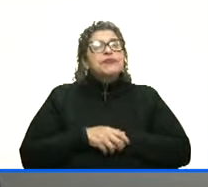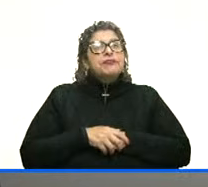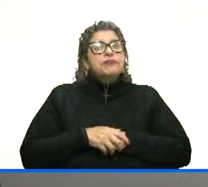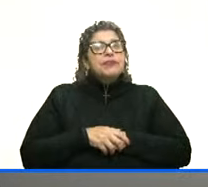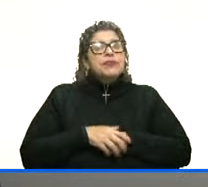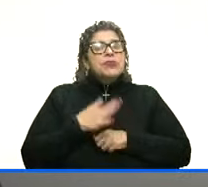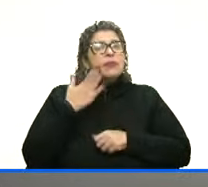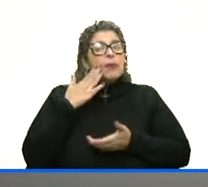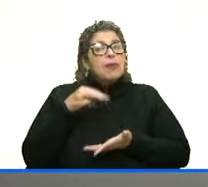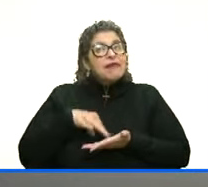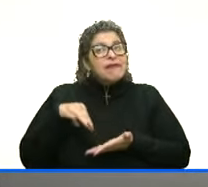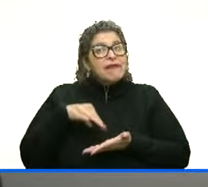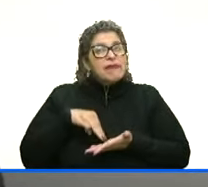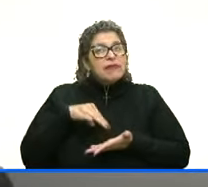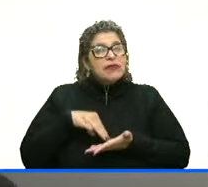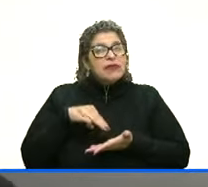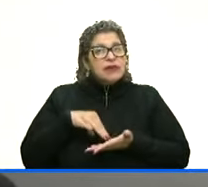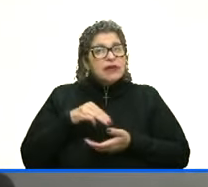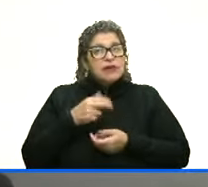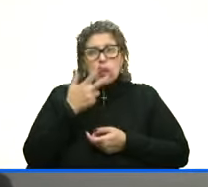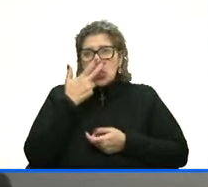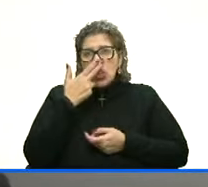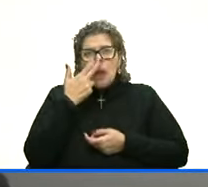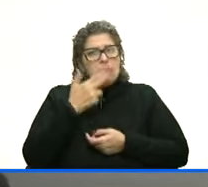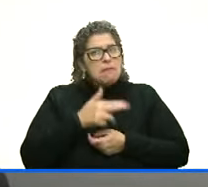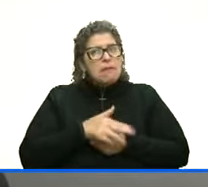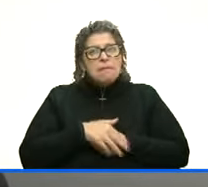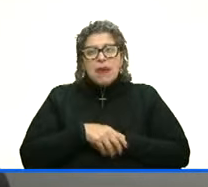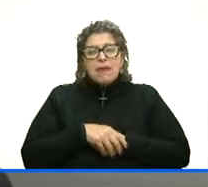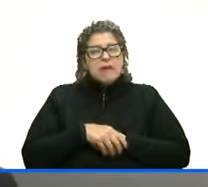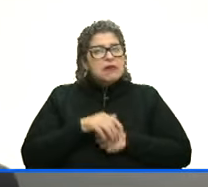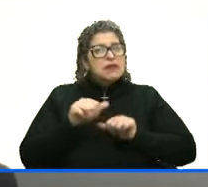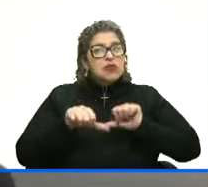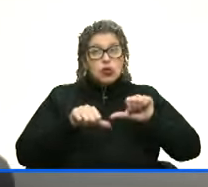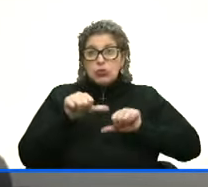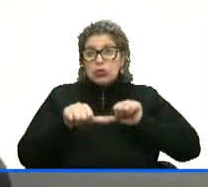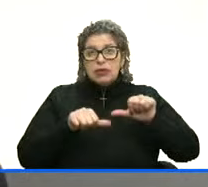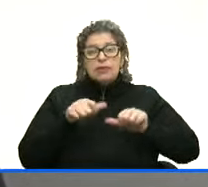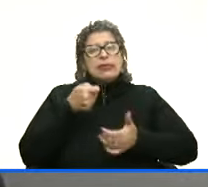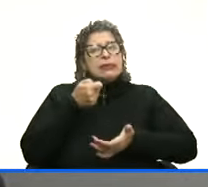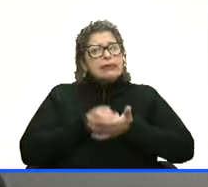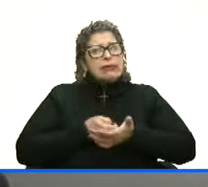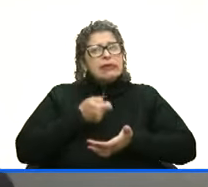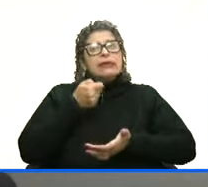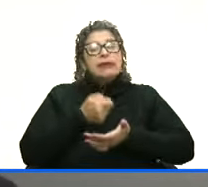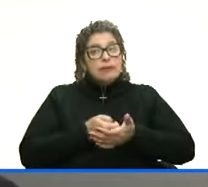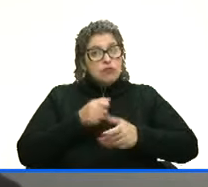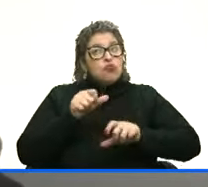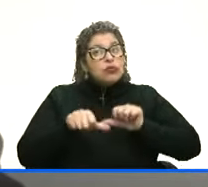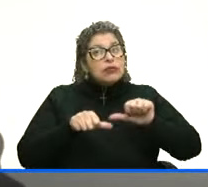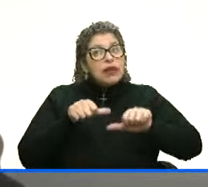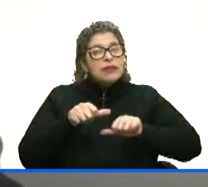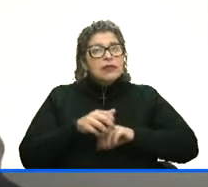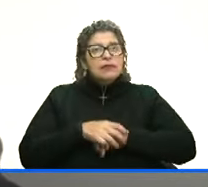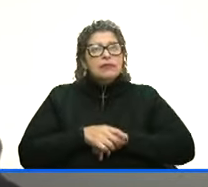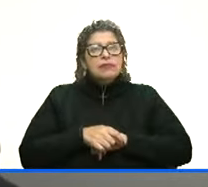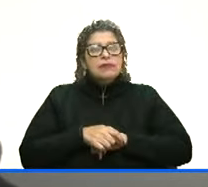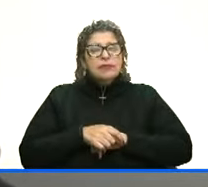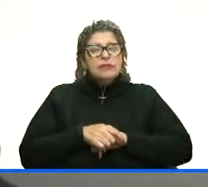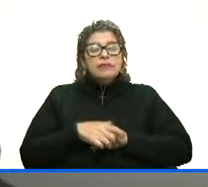é uma secretaria e não me parece que esteja mudando. Tentamos muito mudar. Já